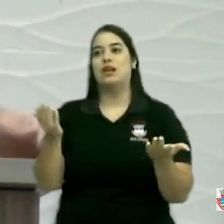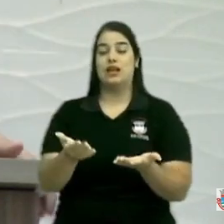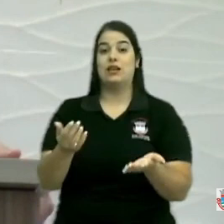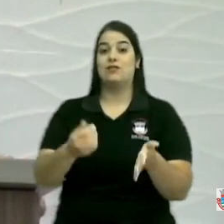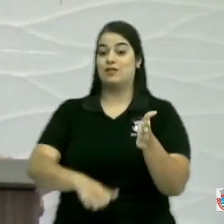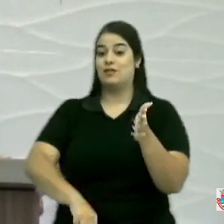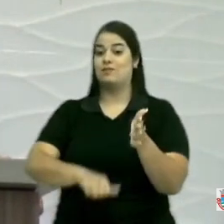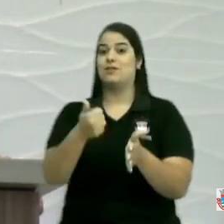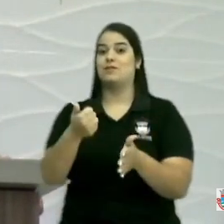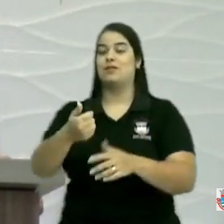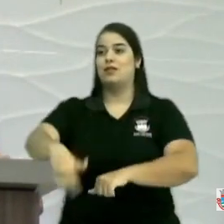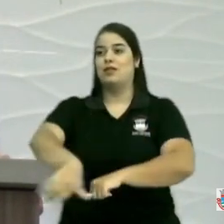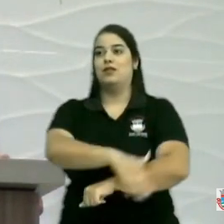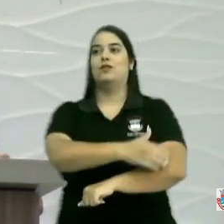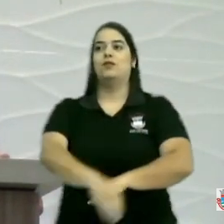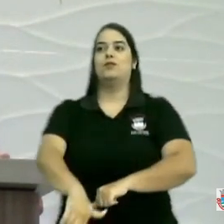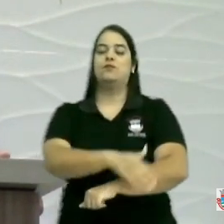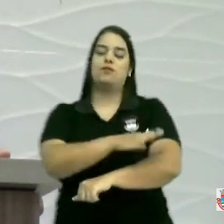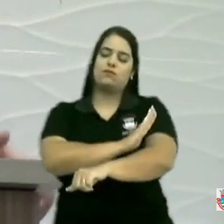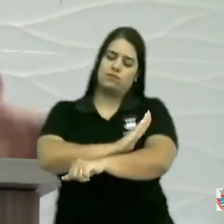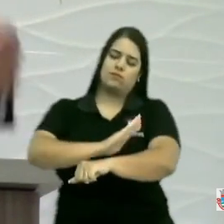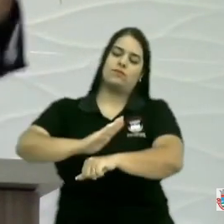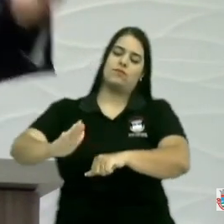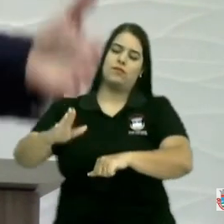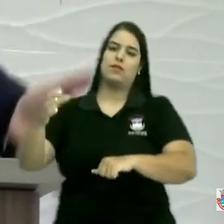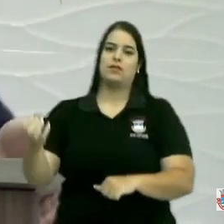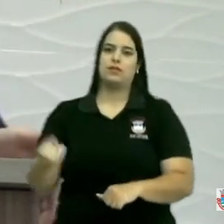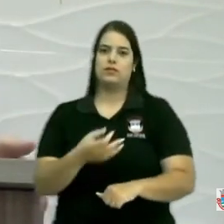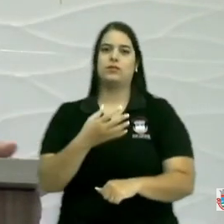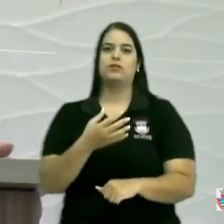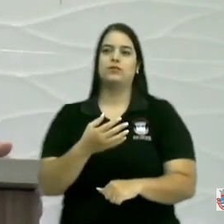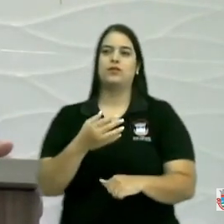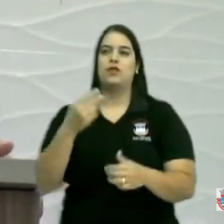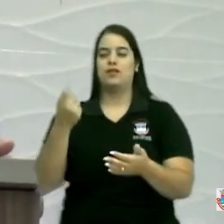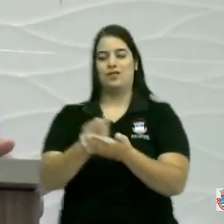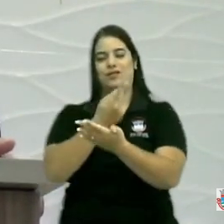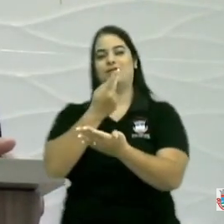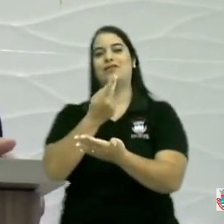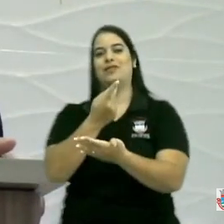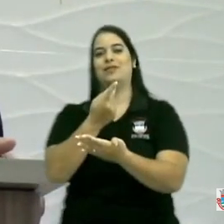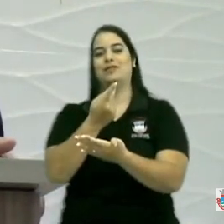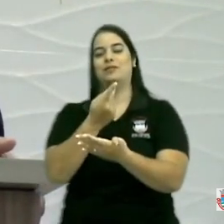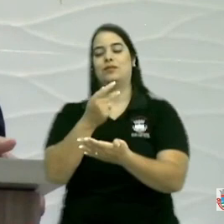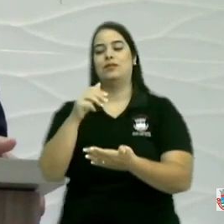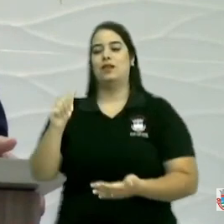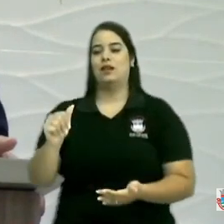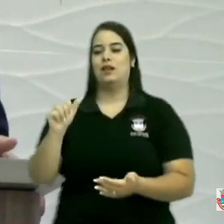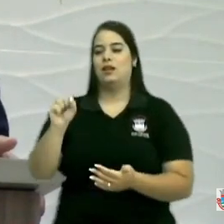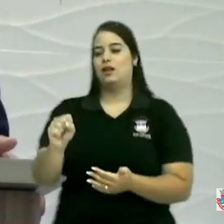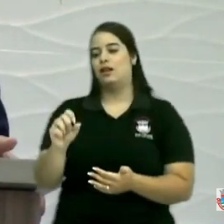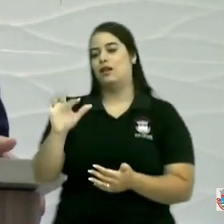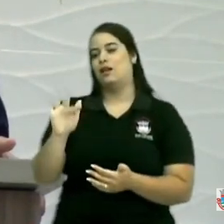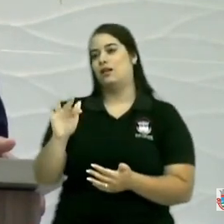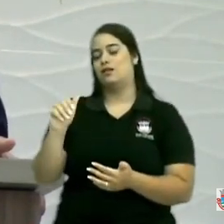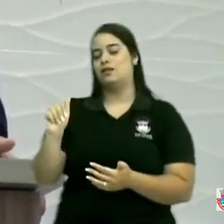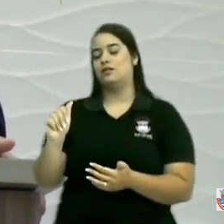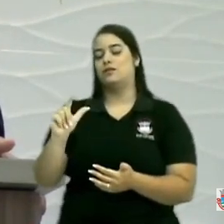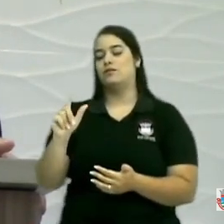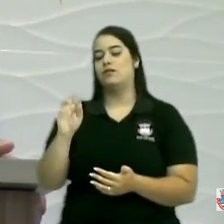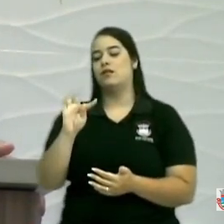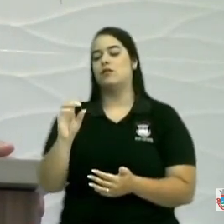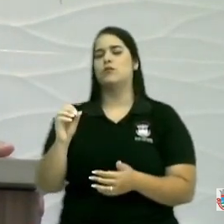rua asfaltada nesse novo, né, nesse novo acontecimento aí de asfalto. A gente vivenciou ali a